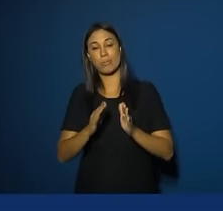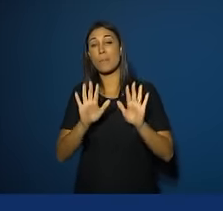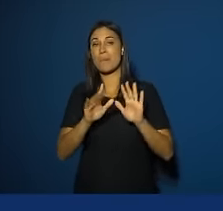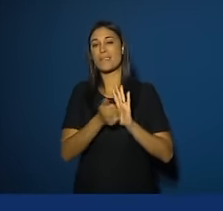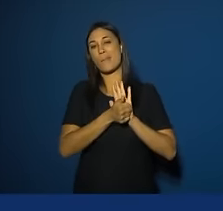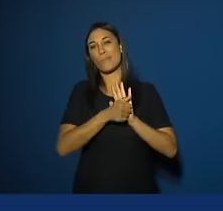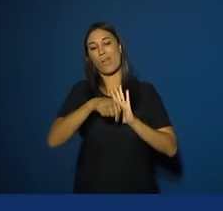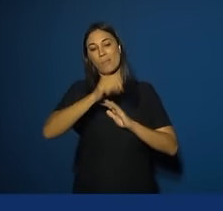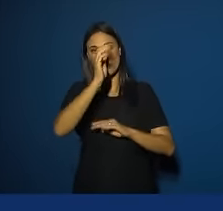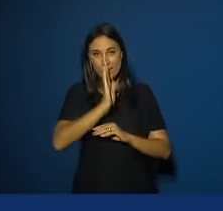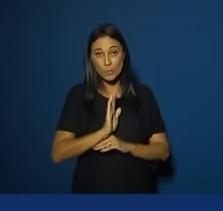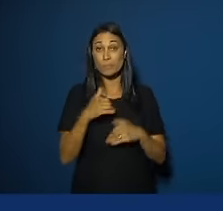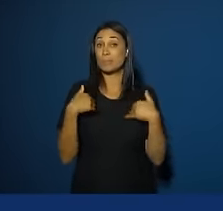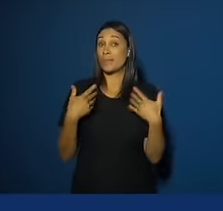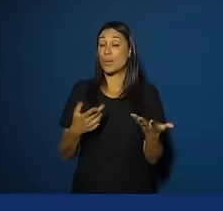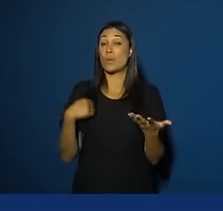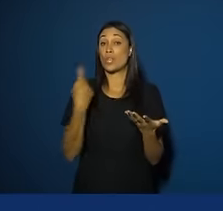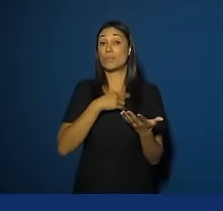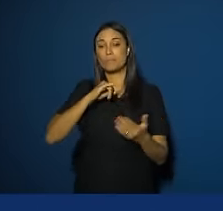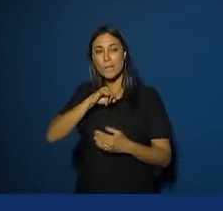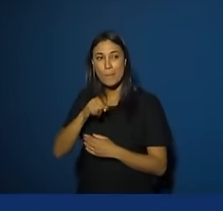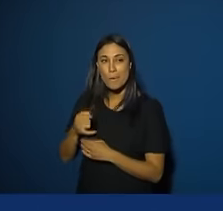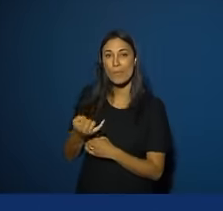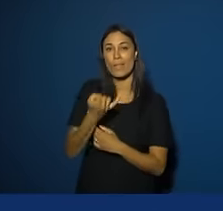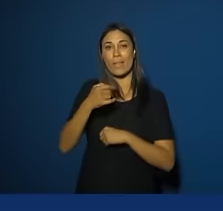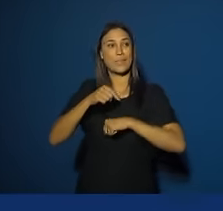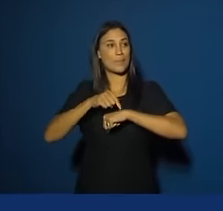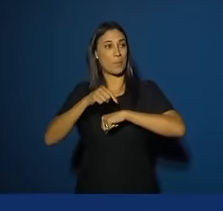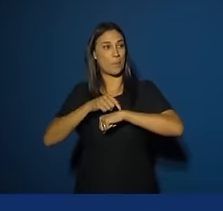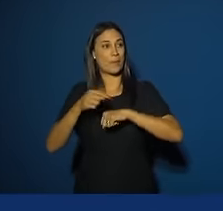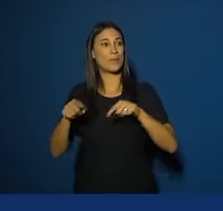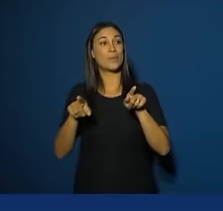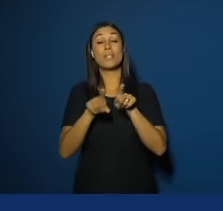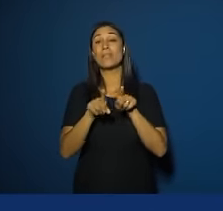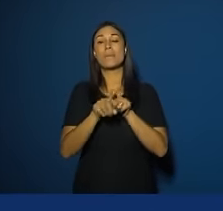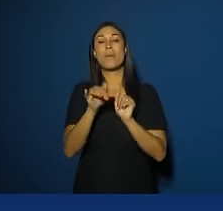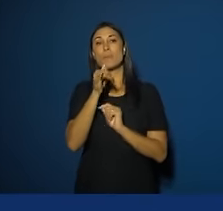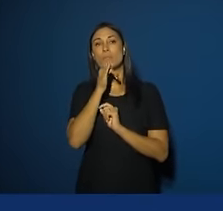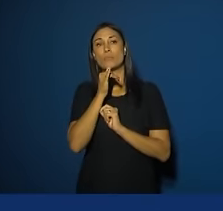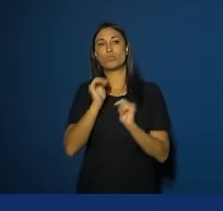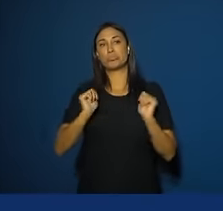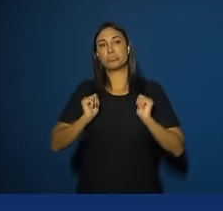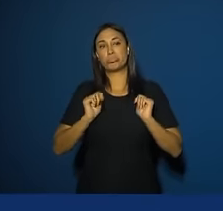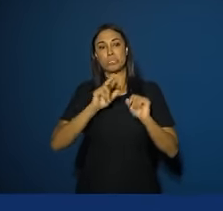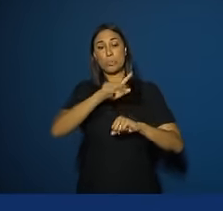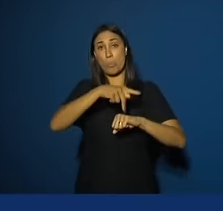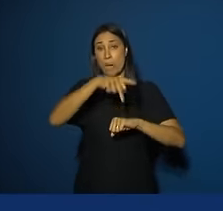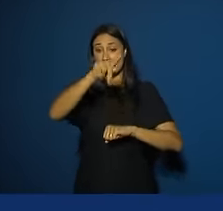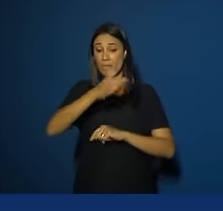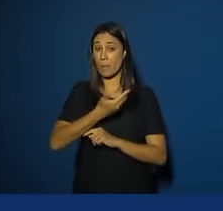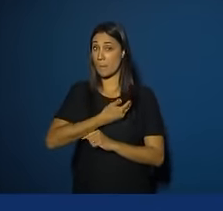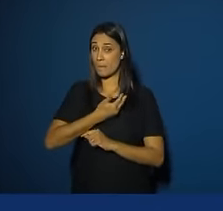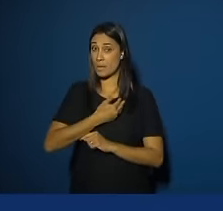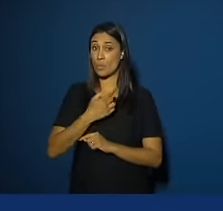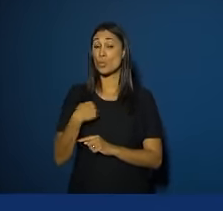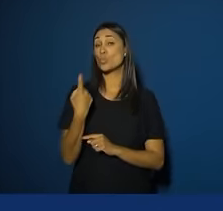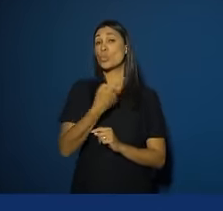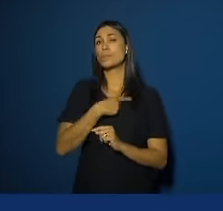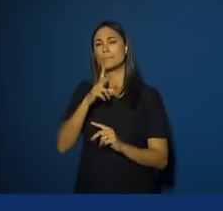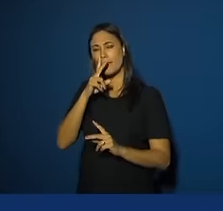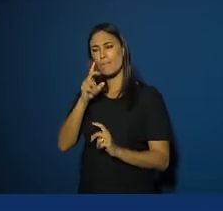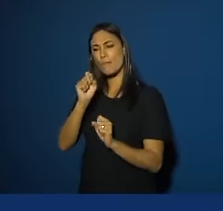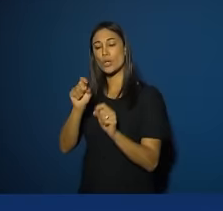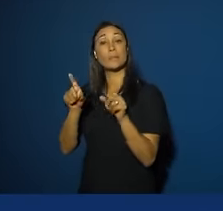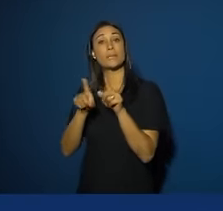positivo pro Brasil então que a gente Aproveite esse momento na nossa posição de neutralidade de um país amigo com nossas